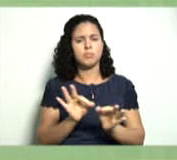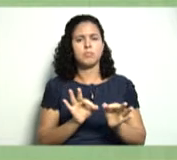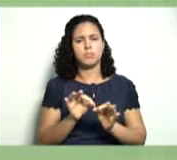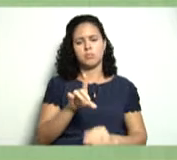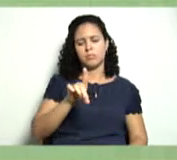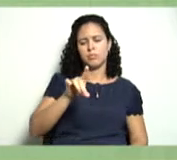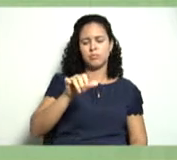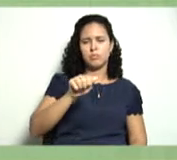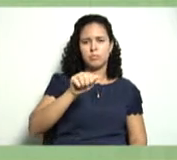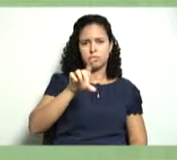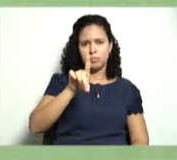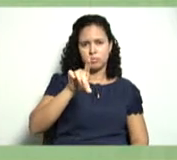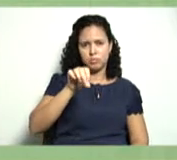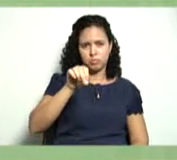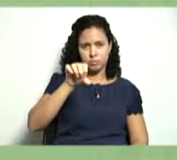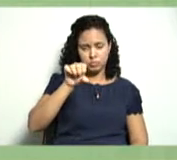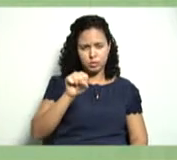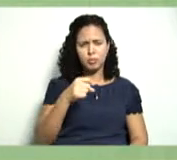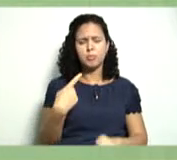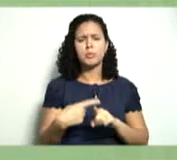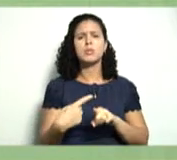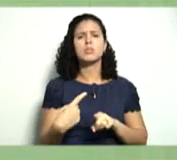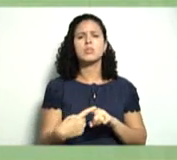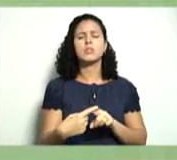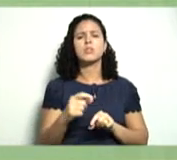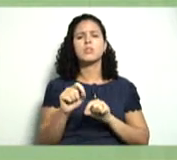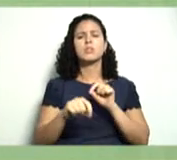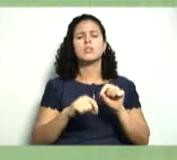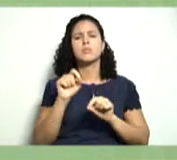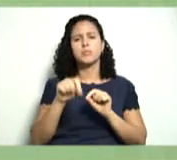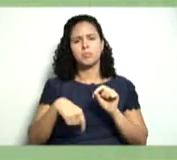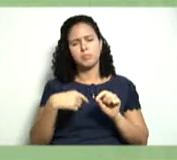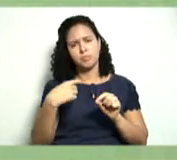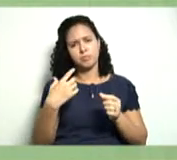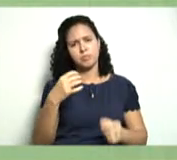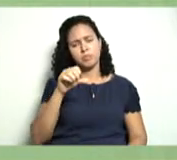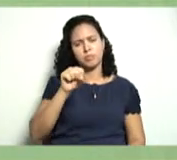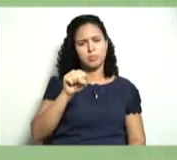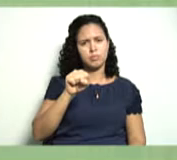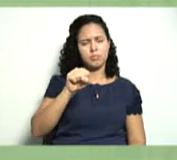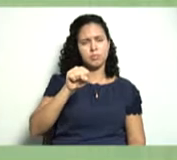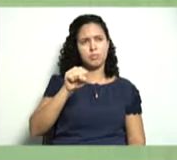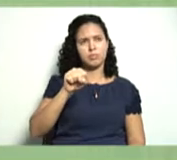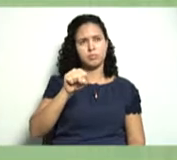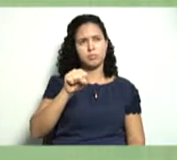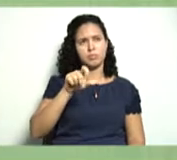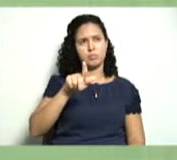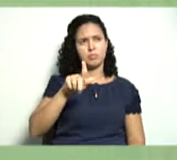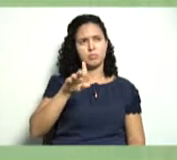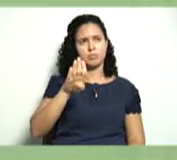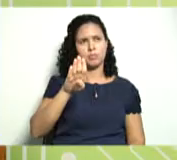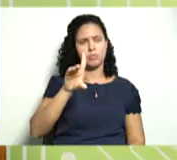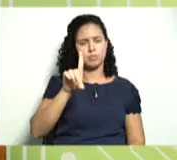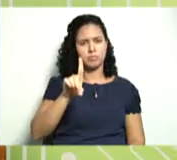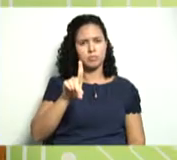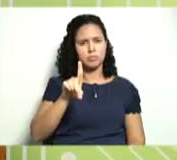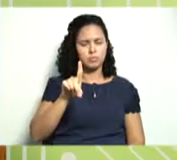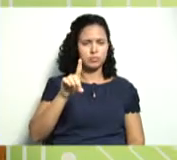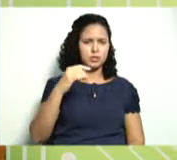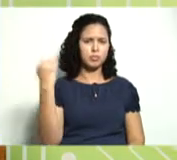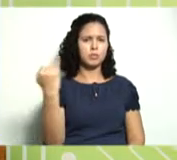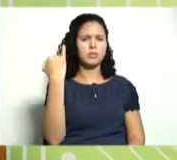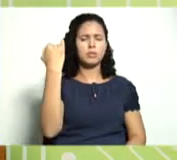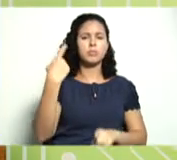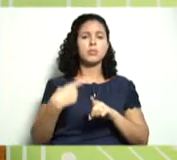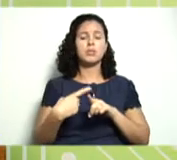dados então por que a importância do do sgd em tirar responsabilidade do usuário